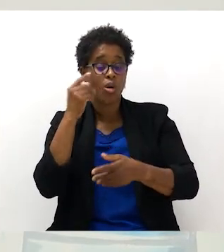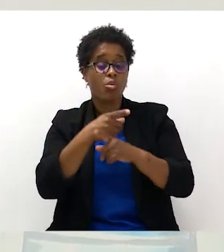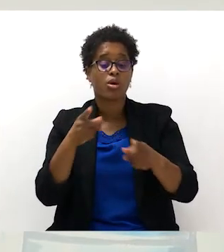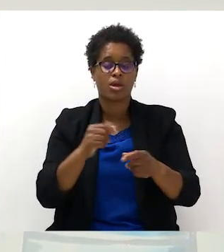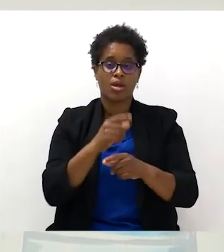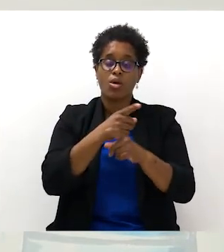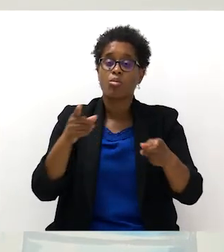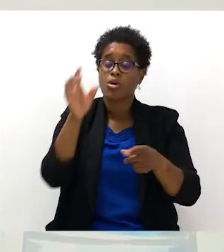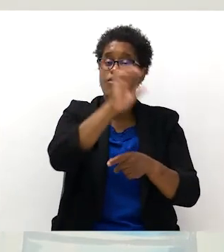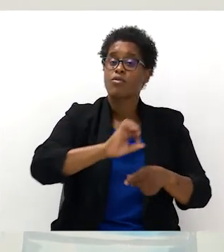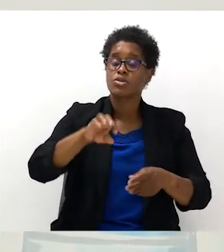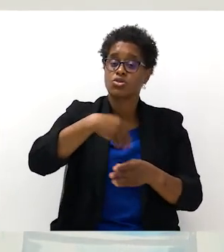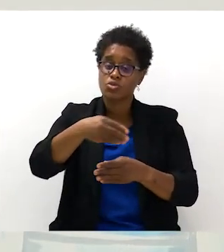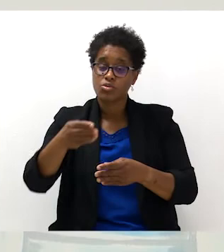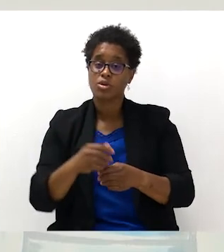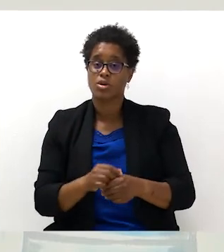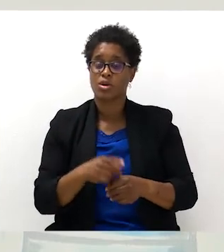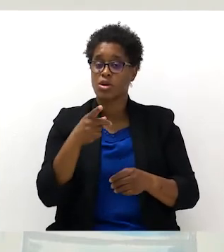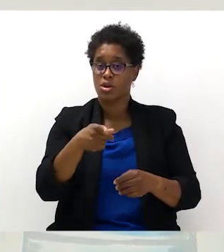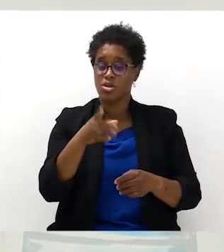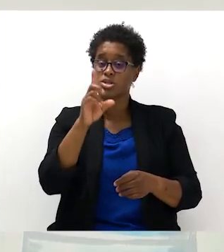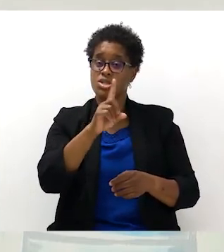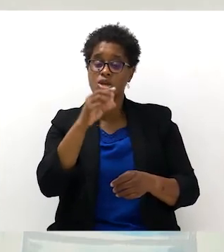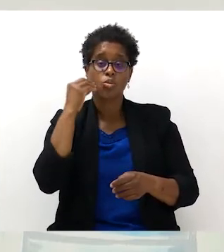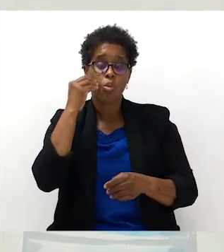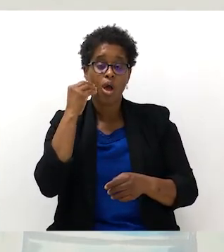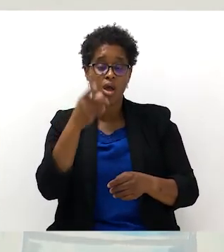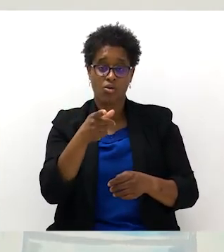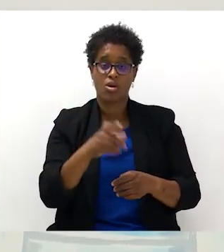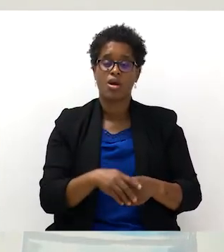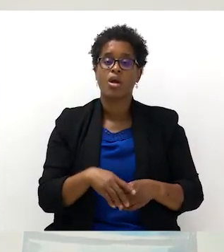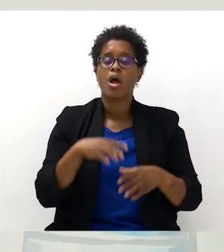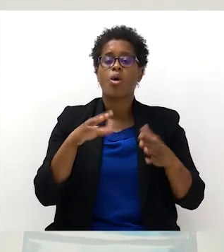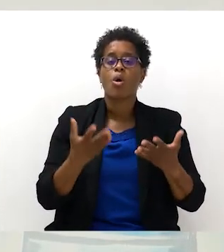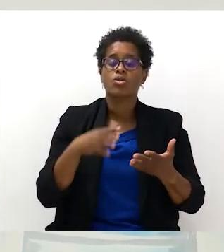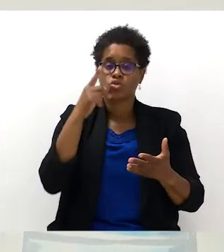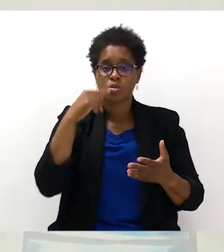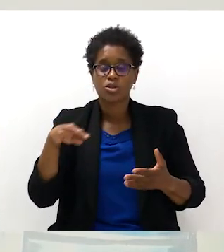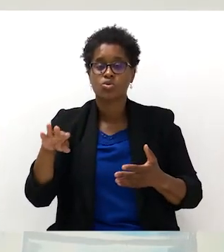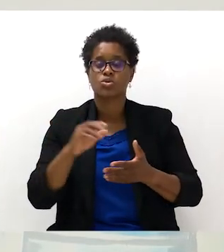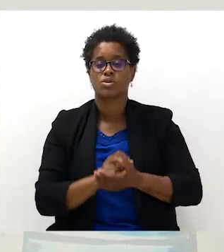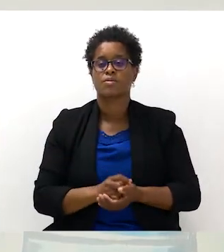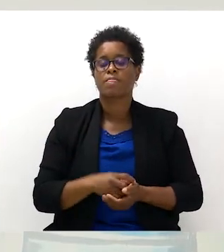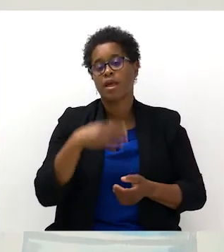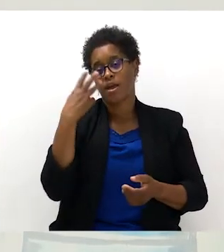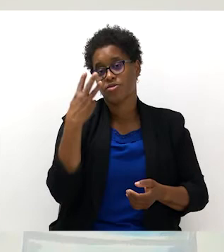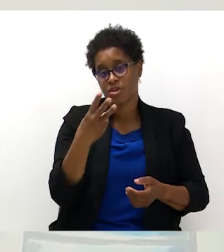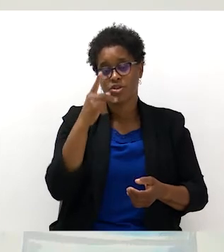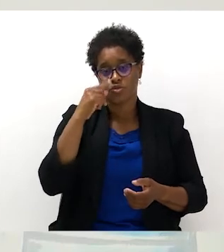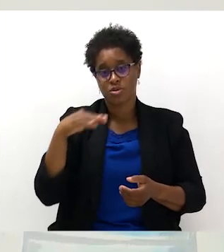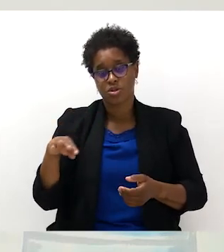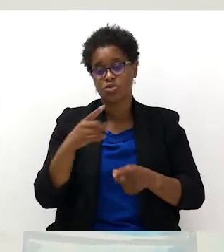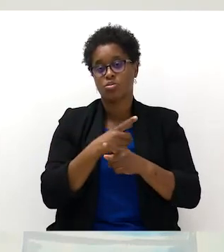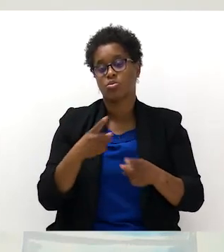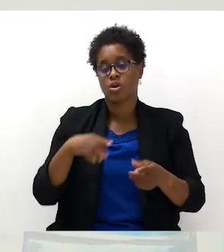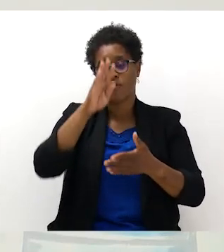vocês distribuíram esses 6 morangos a quantos meninos? A 3 meninos, porque